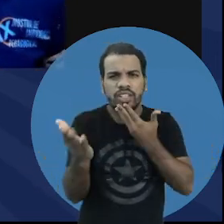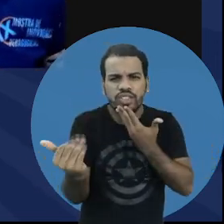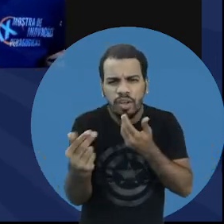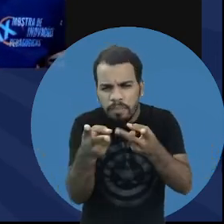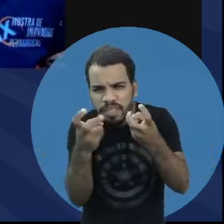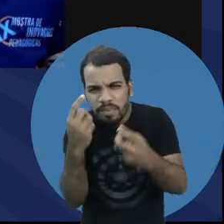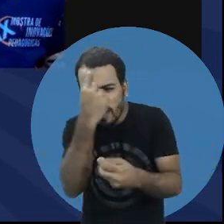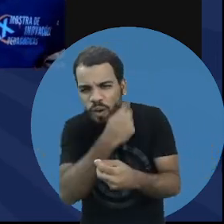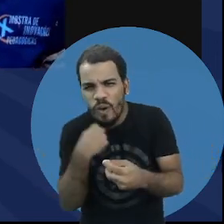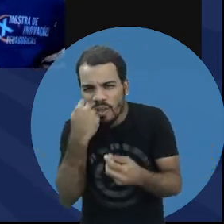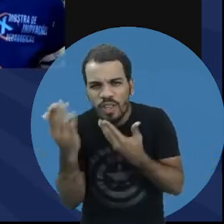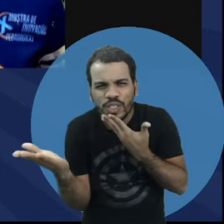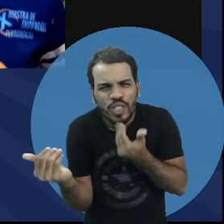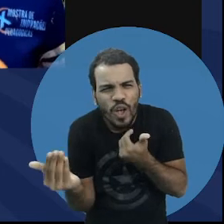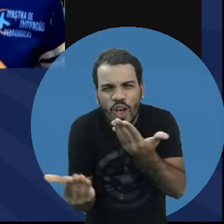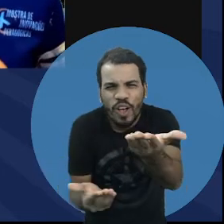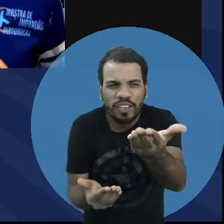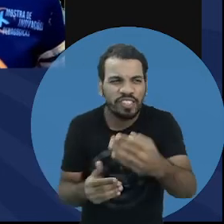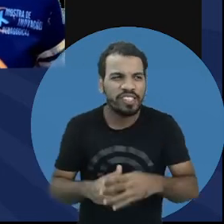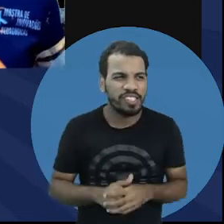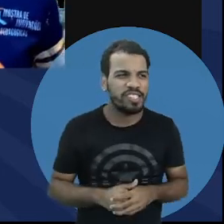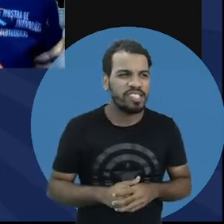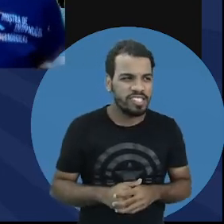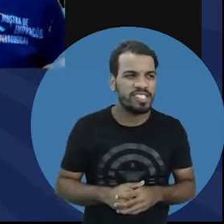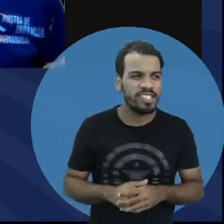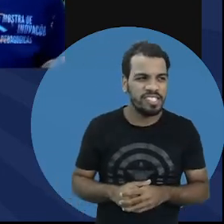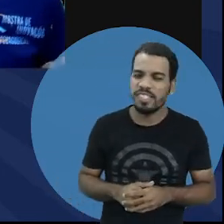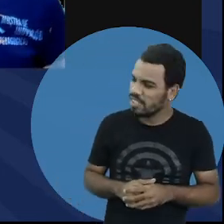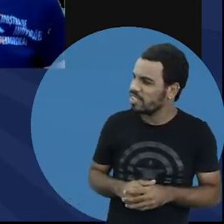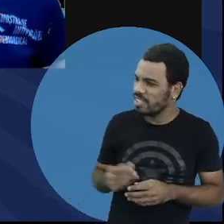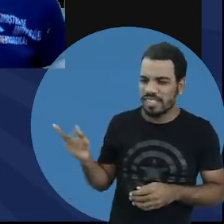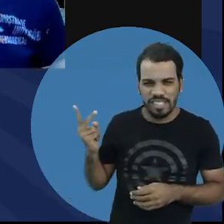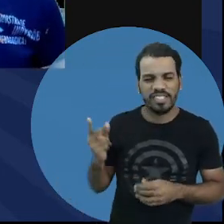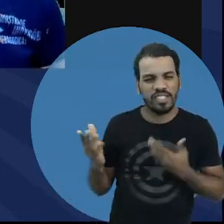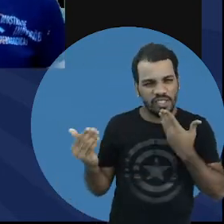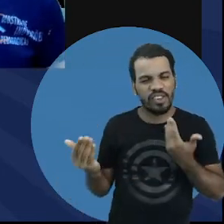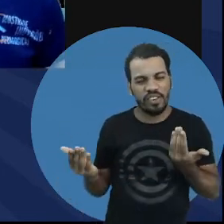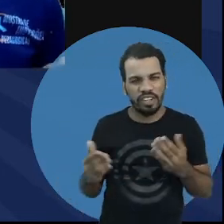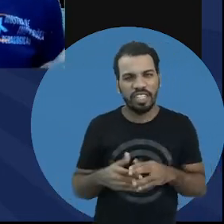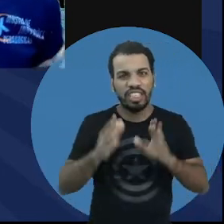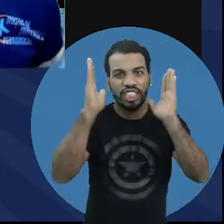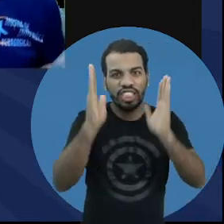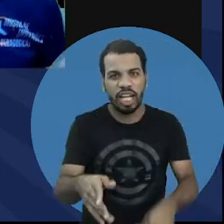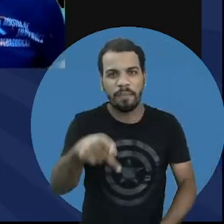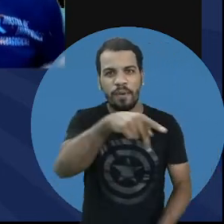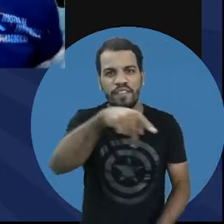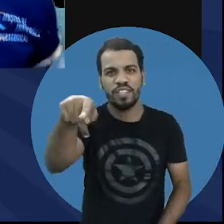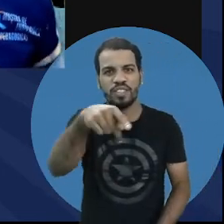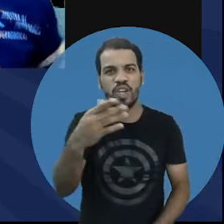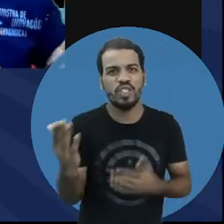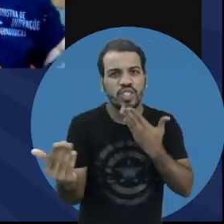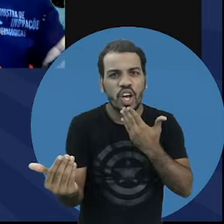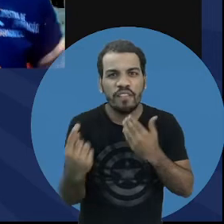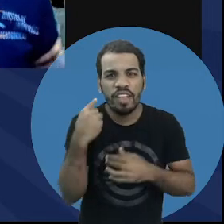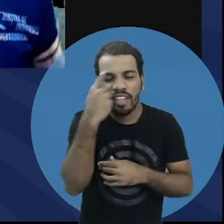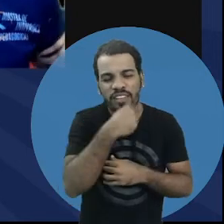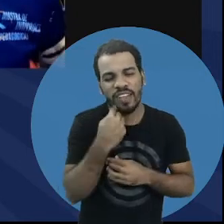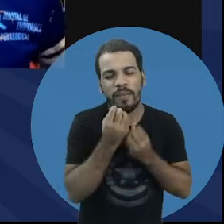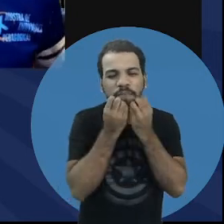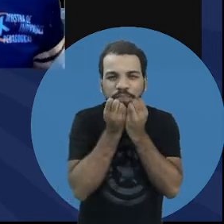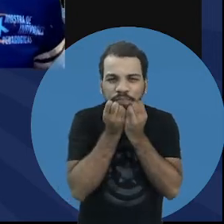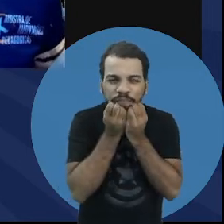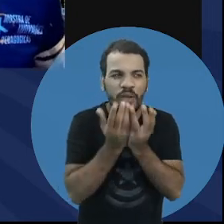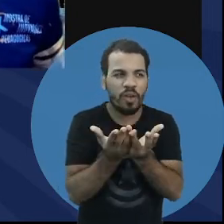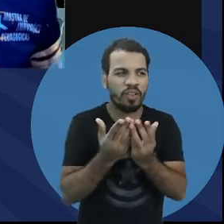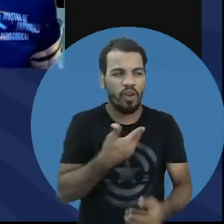jovens Sim, mas somos. e já professores, então isso é muito bom. A cara nova aqui do